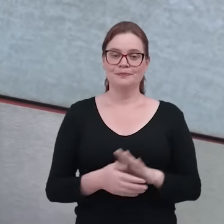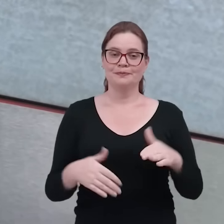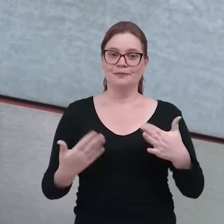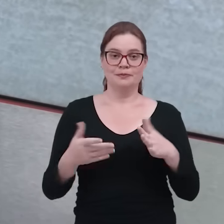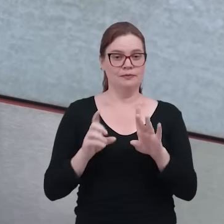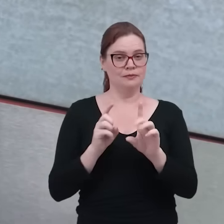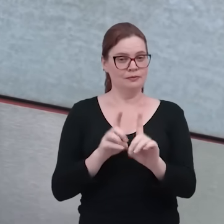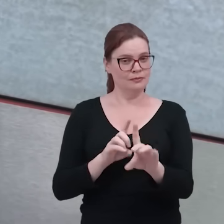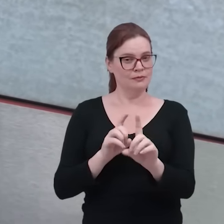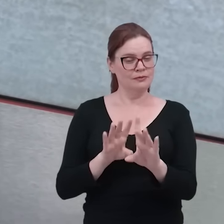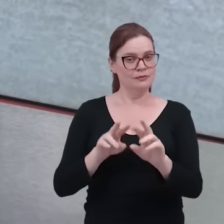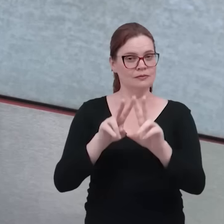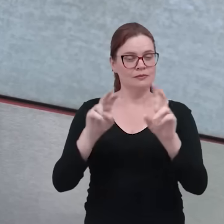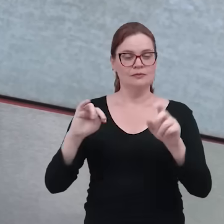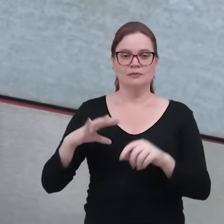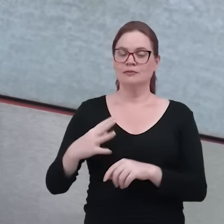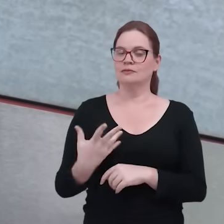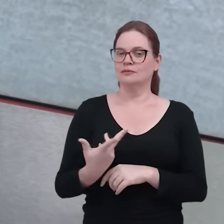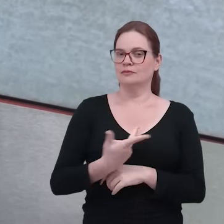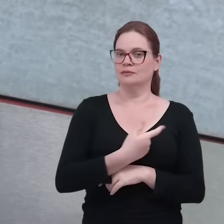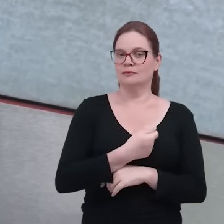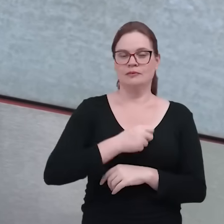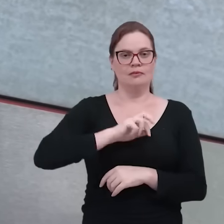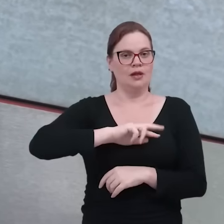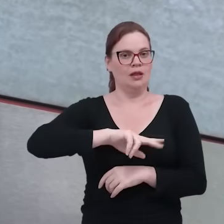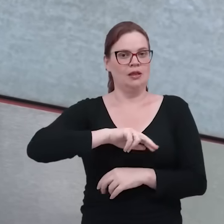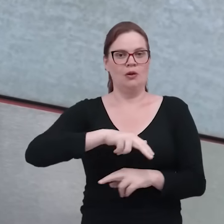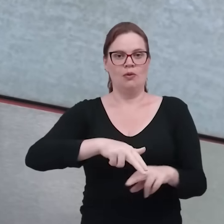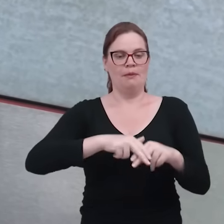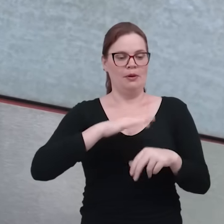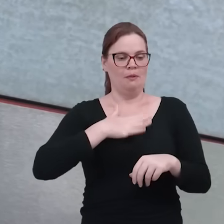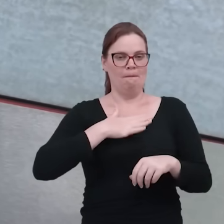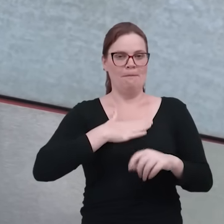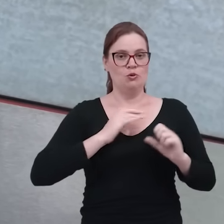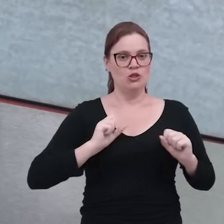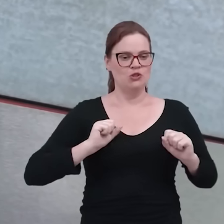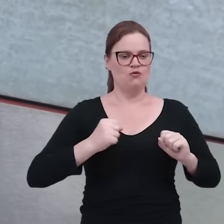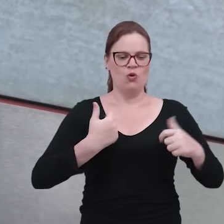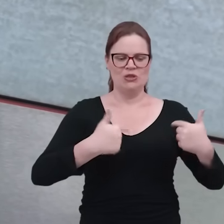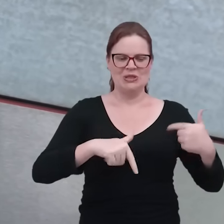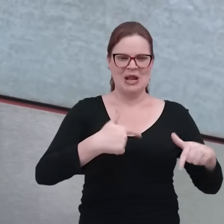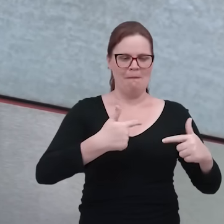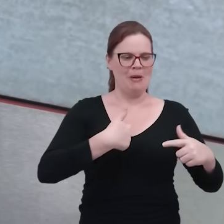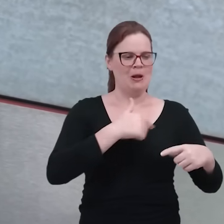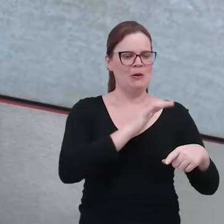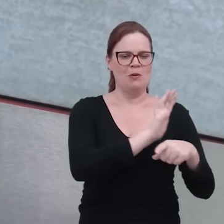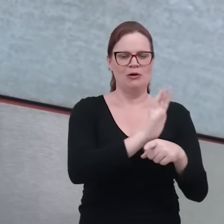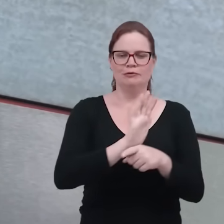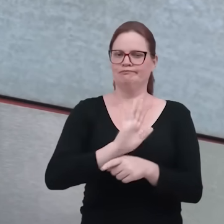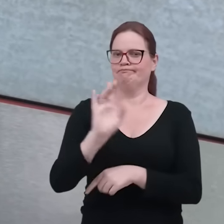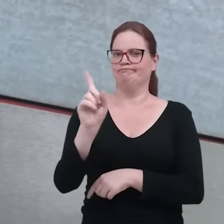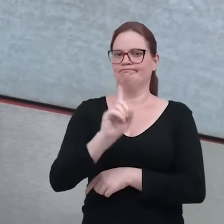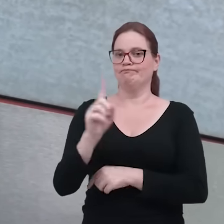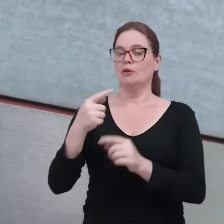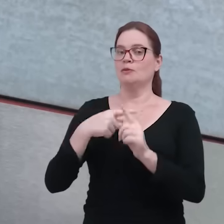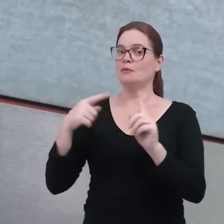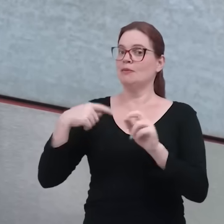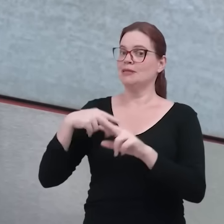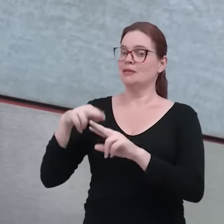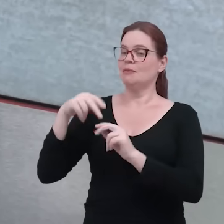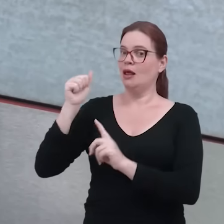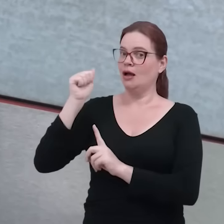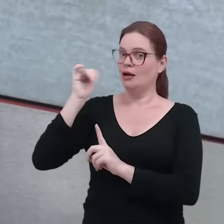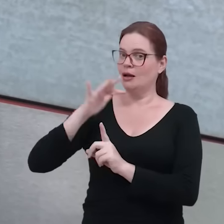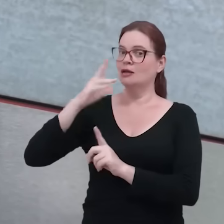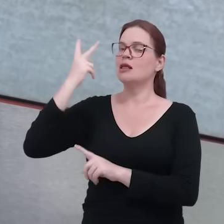Então, essa doutrina básica da salvação, que não é pelas obras, mas é pela graça salvadora de Jesus, essa